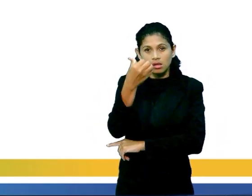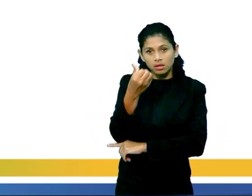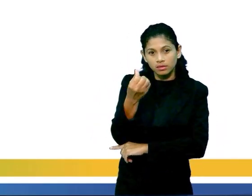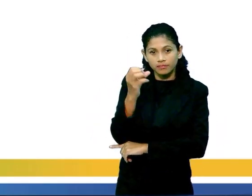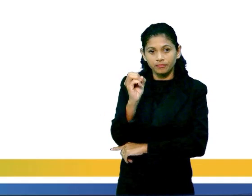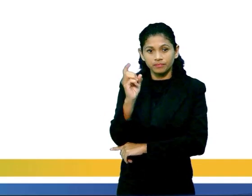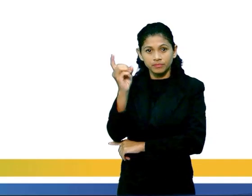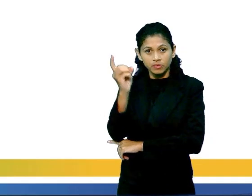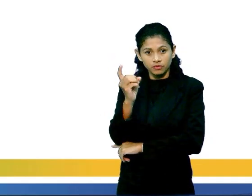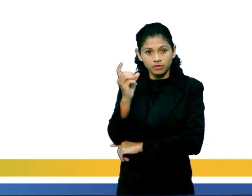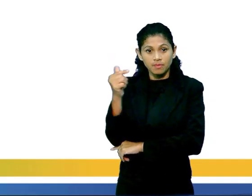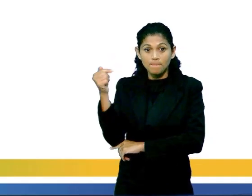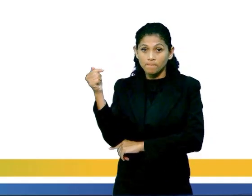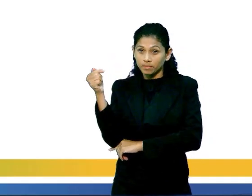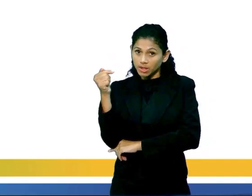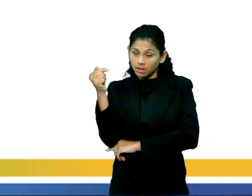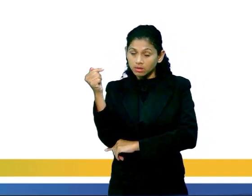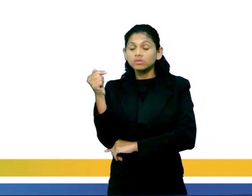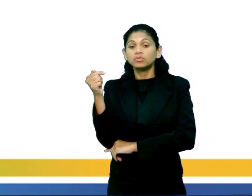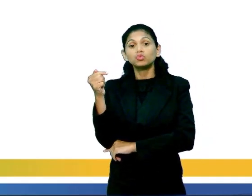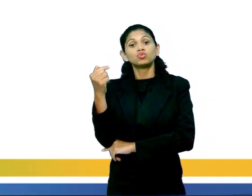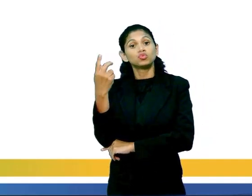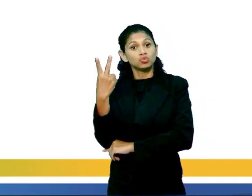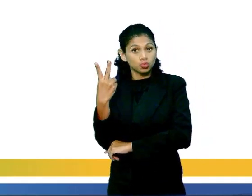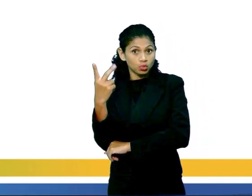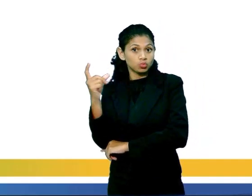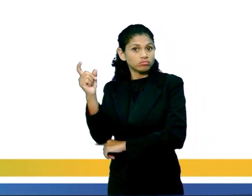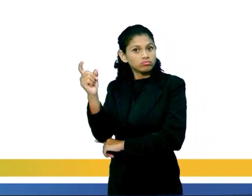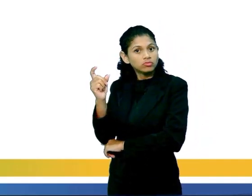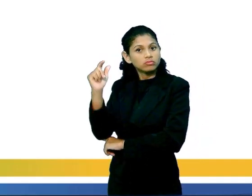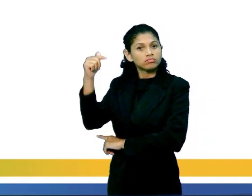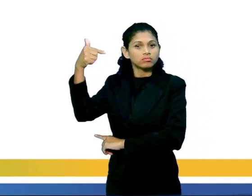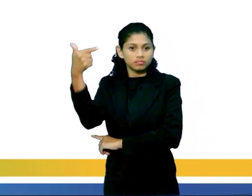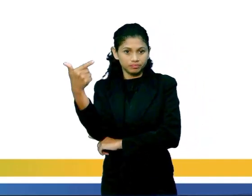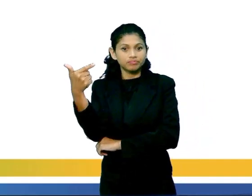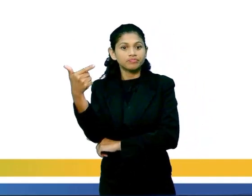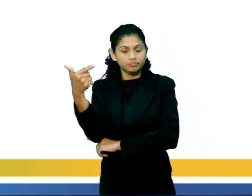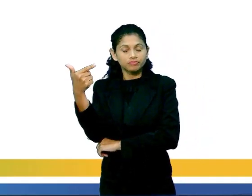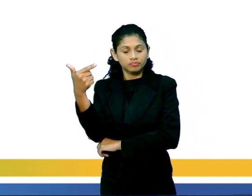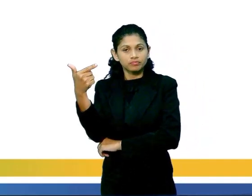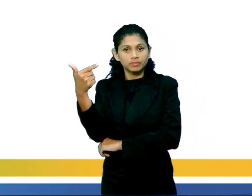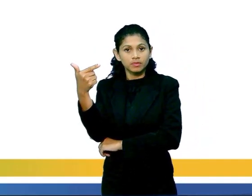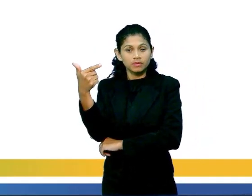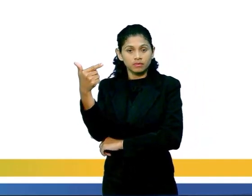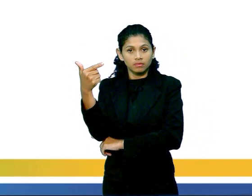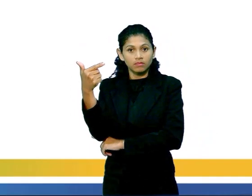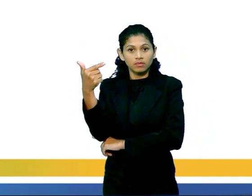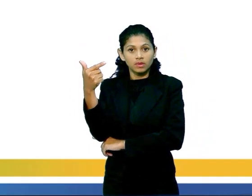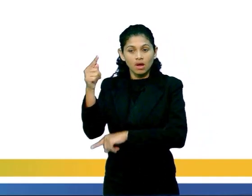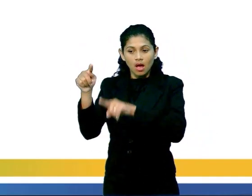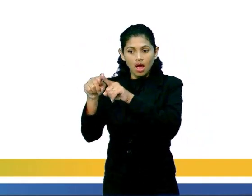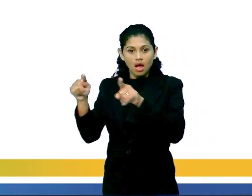2x quadrado. Esse 2x quadrado nós acabamos de calcular é a área das duas colunas.